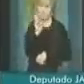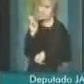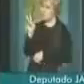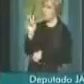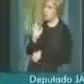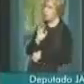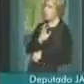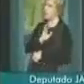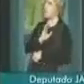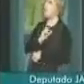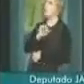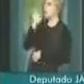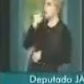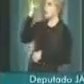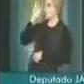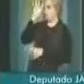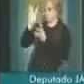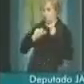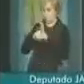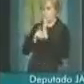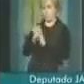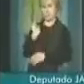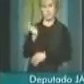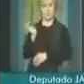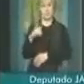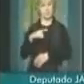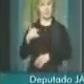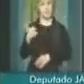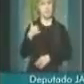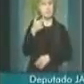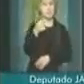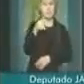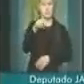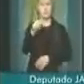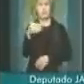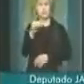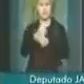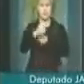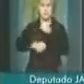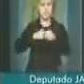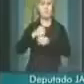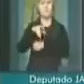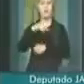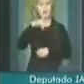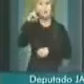Bui e assumir a sua homossexualidade. Isso, os garotos de 7, 8, 9, 10 anos vão assistir o ano que vem.